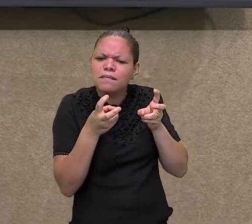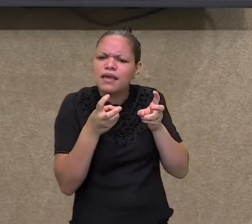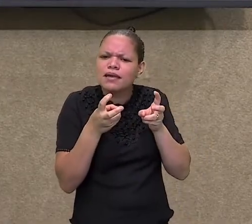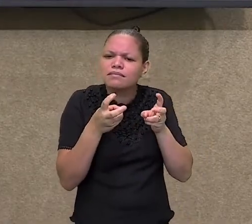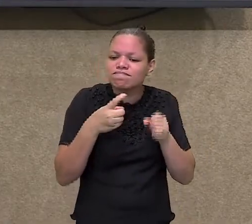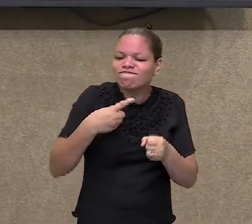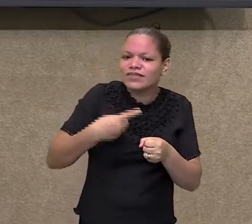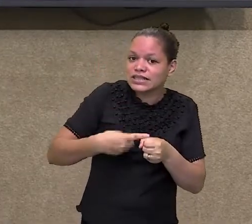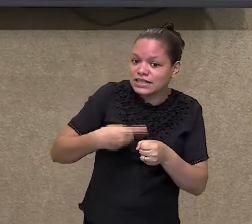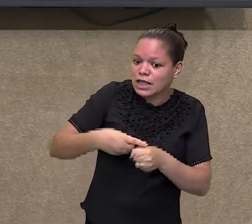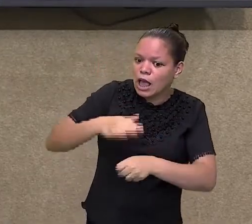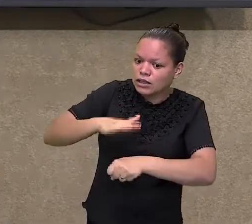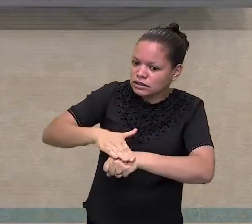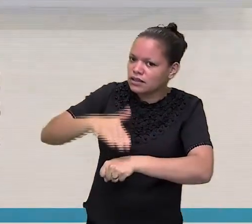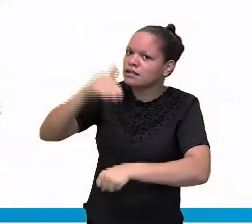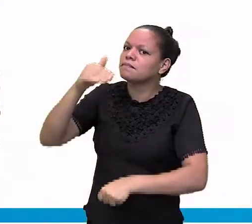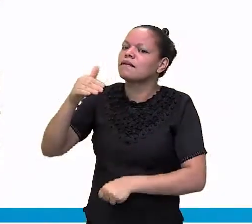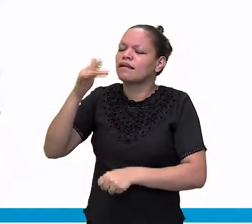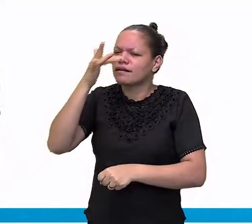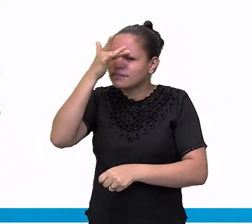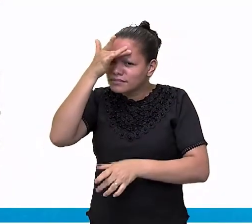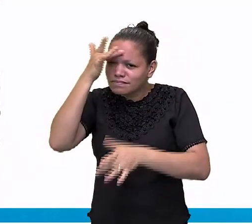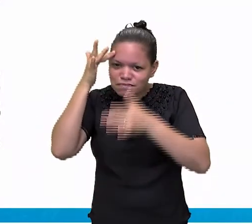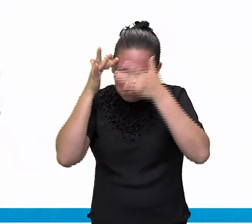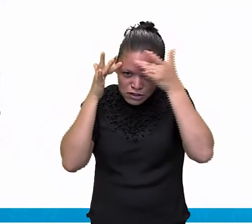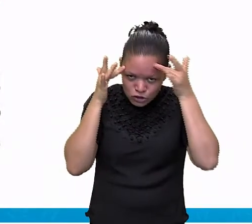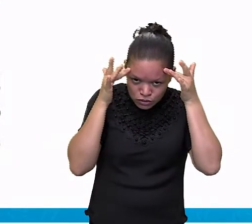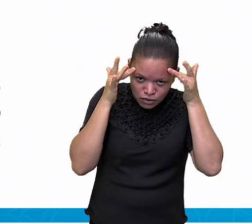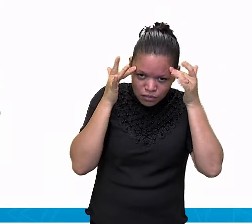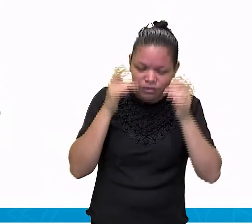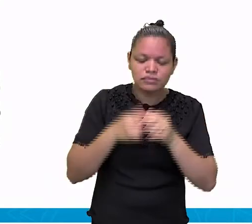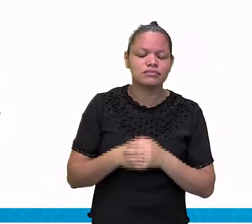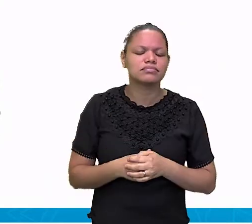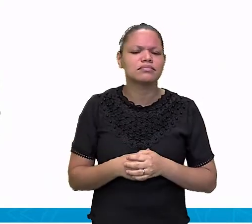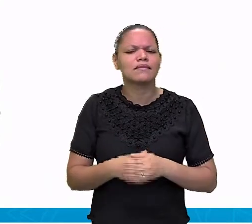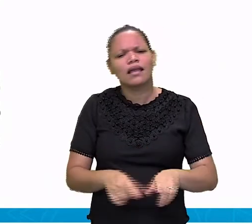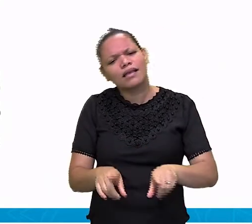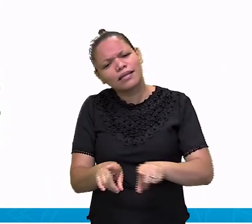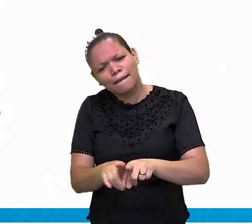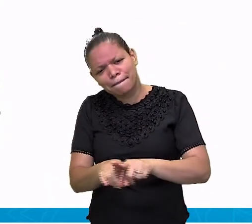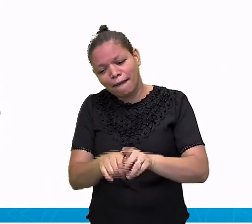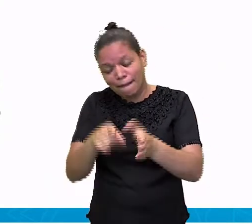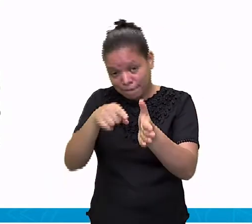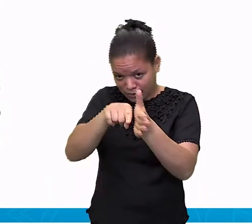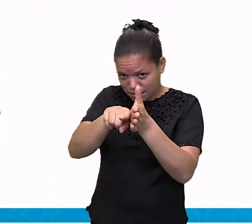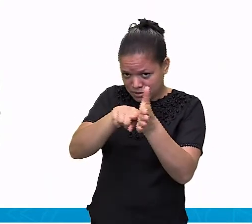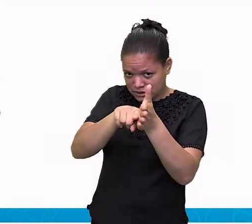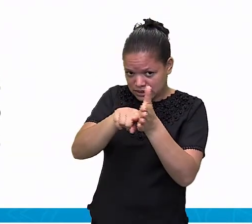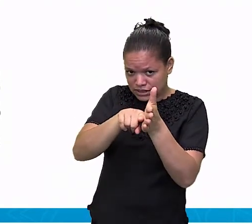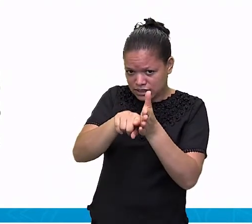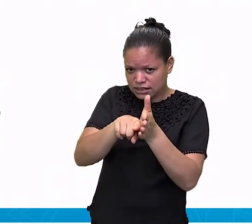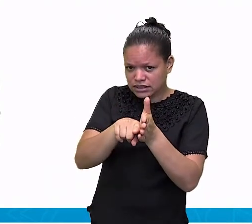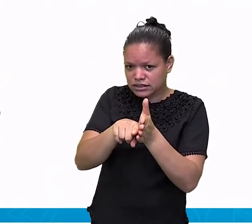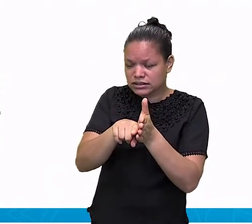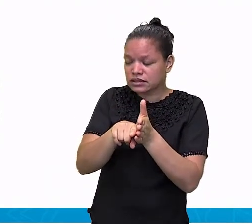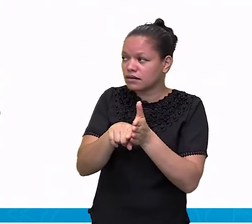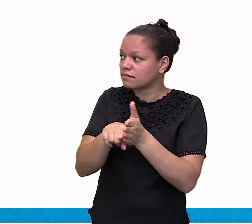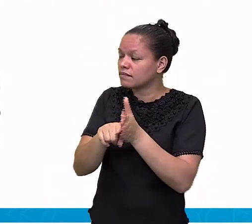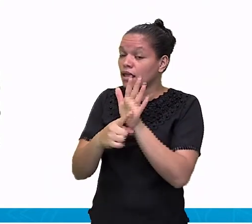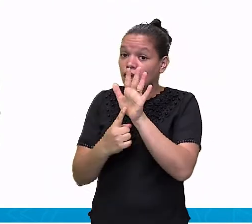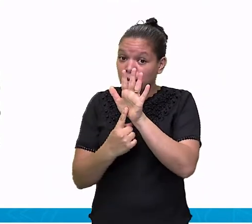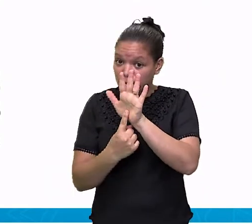pessoas. E agora até, né, recentemente, uma pesquisa feita, que em 2015, uma pesquisa realizada